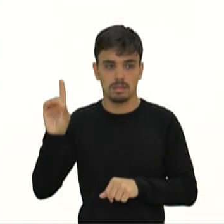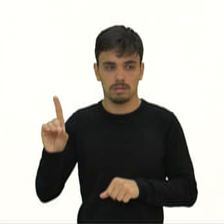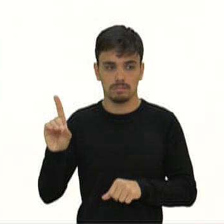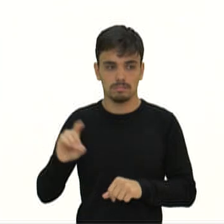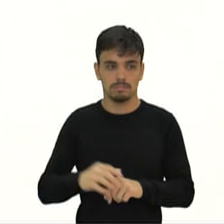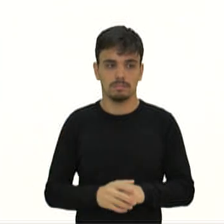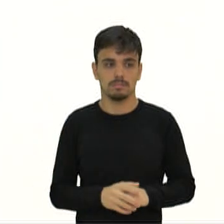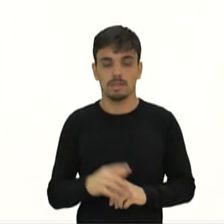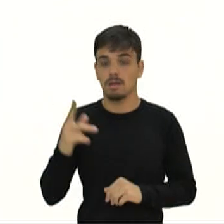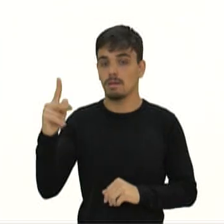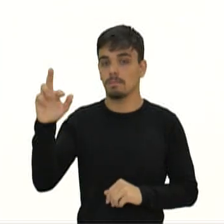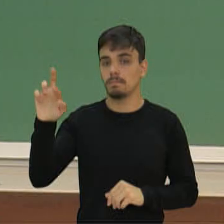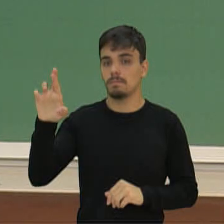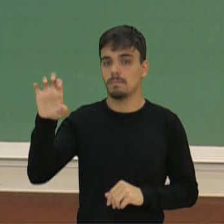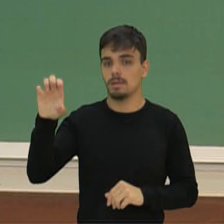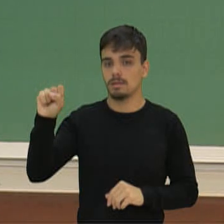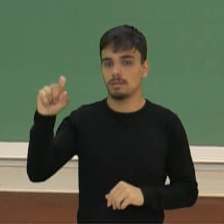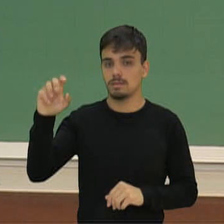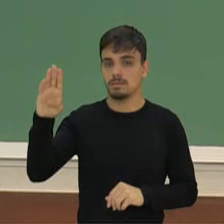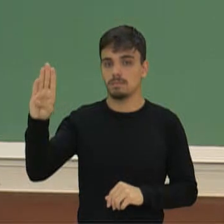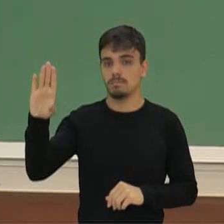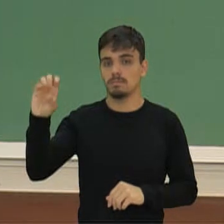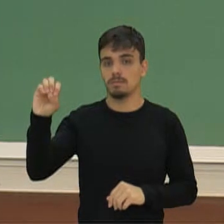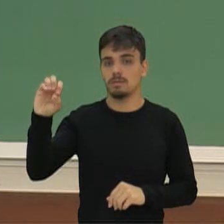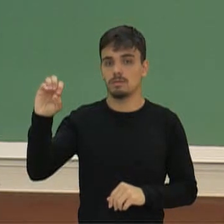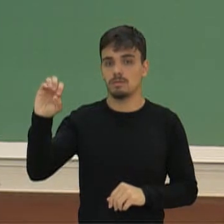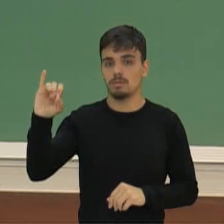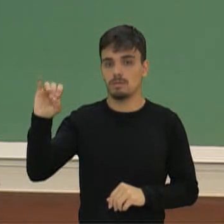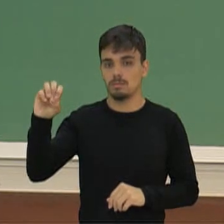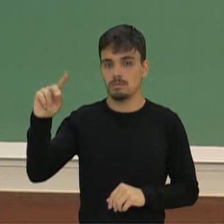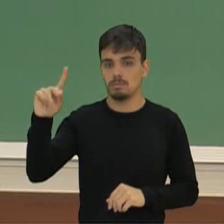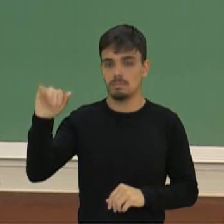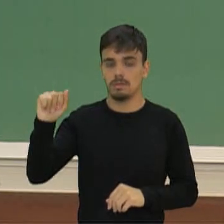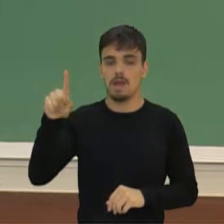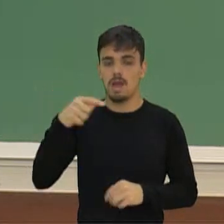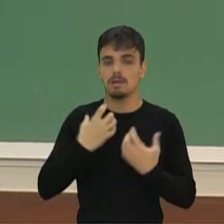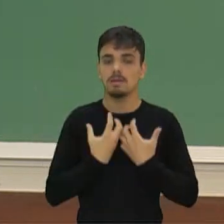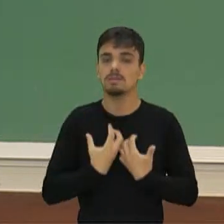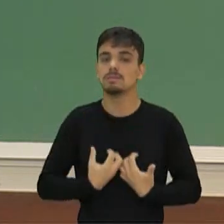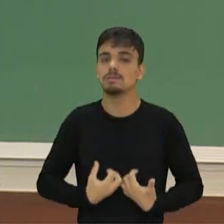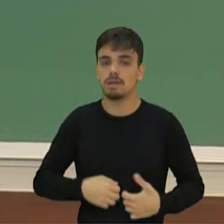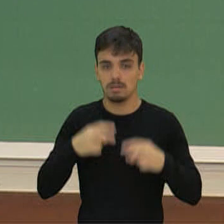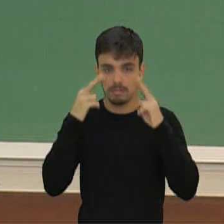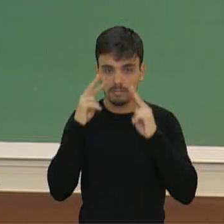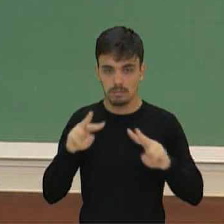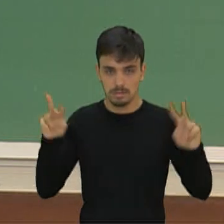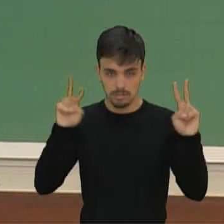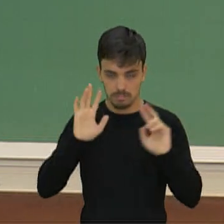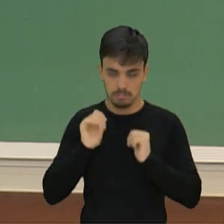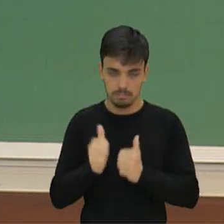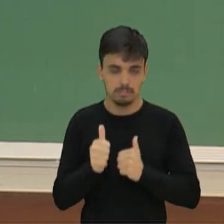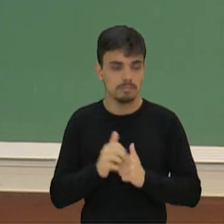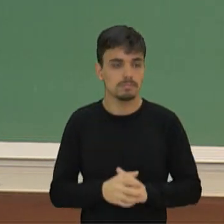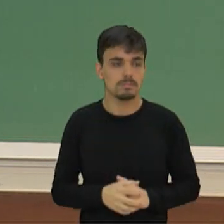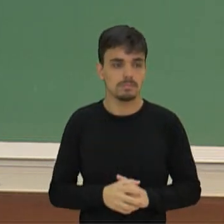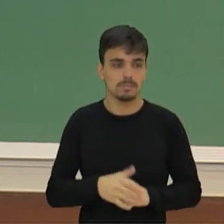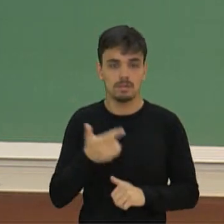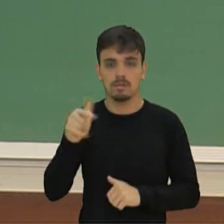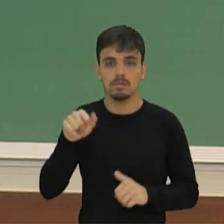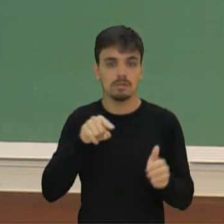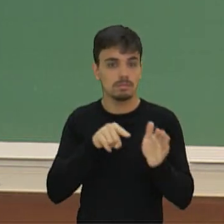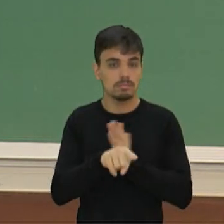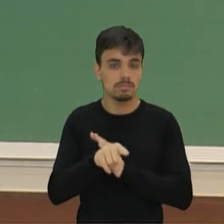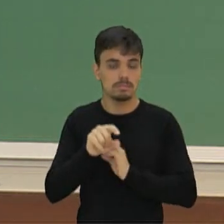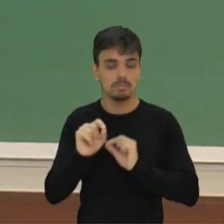esse contexto que temos ali, esse cansaço da visão, ok? Então, vamos ali para a nossa próxima